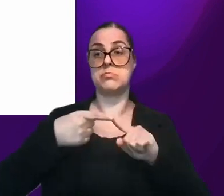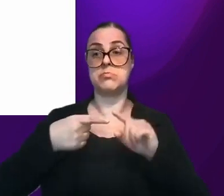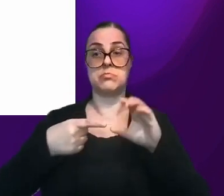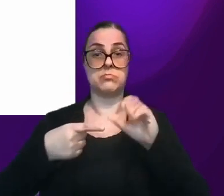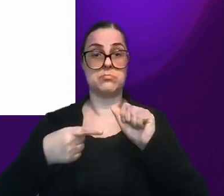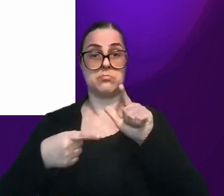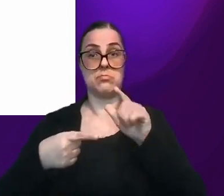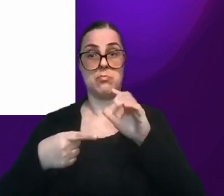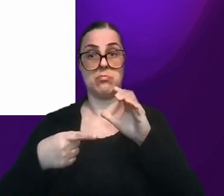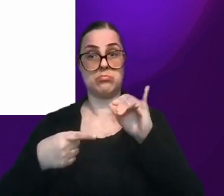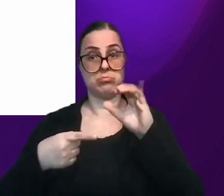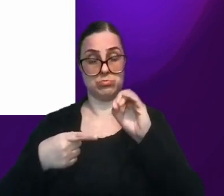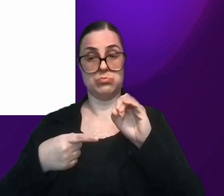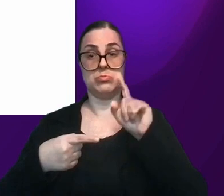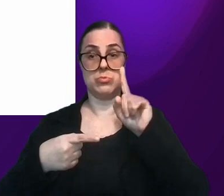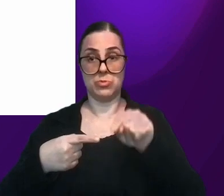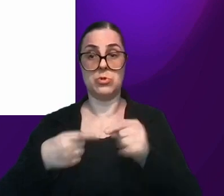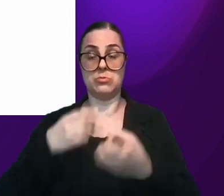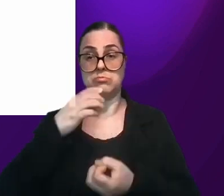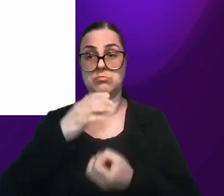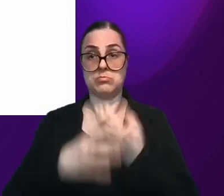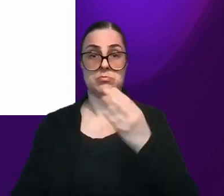base.